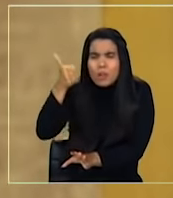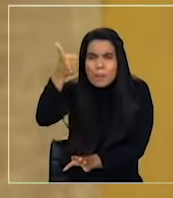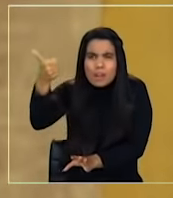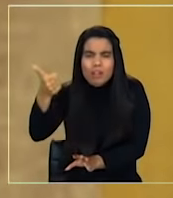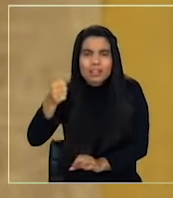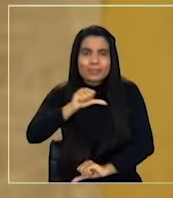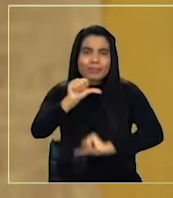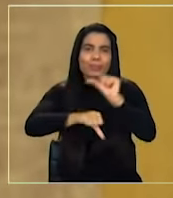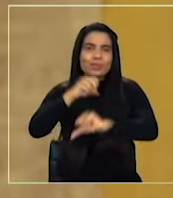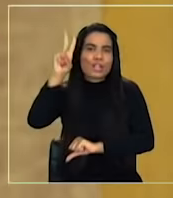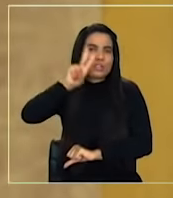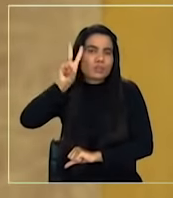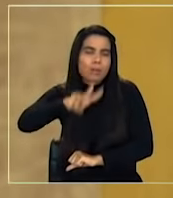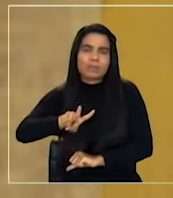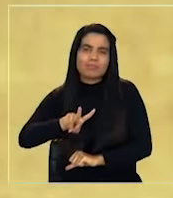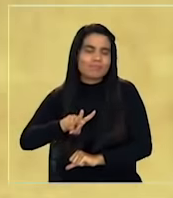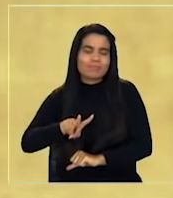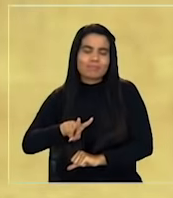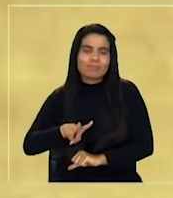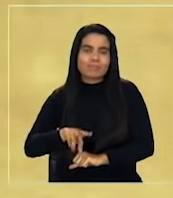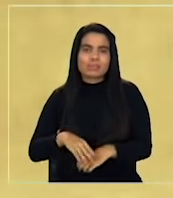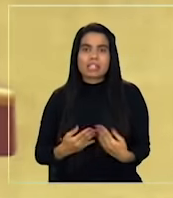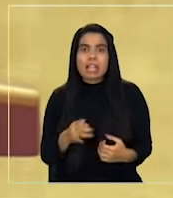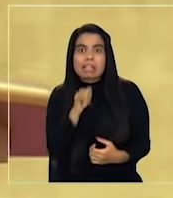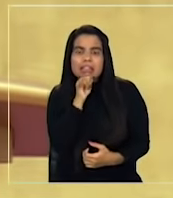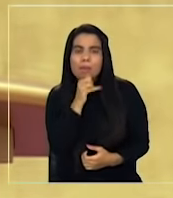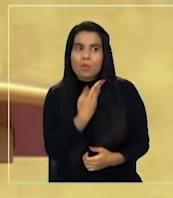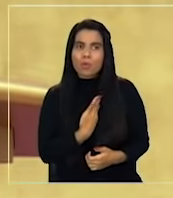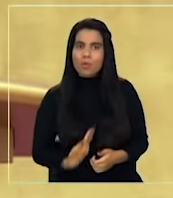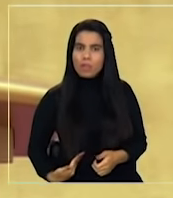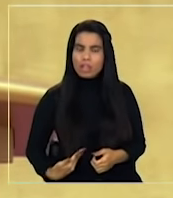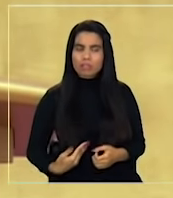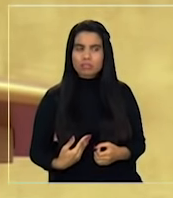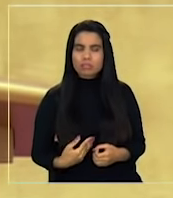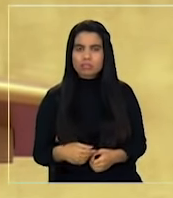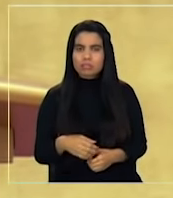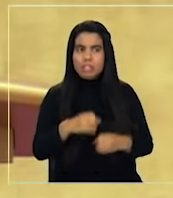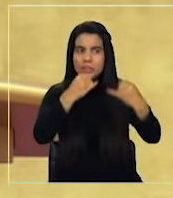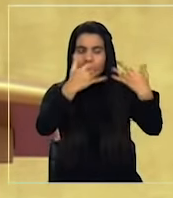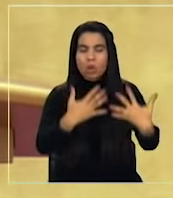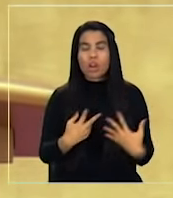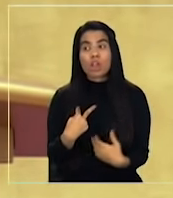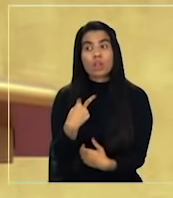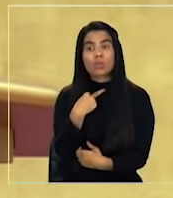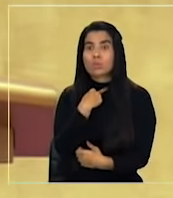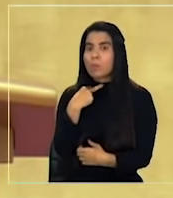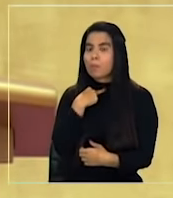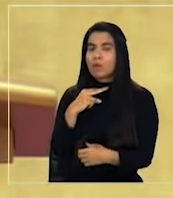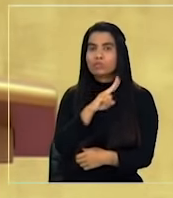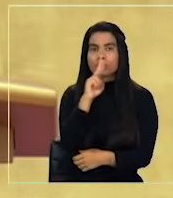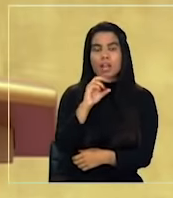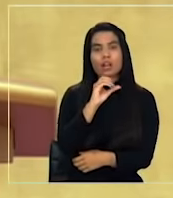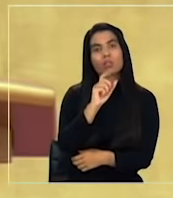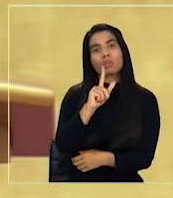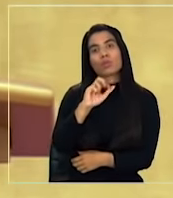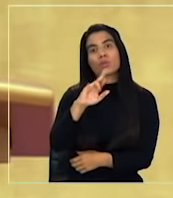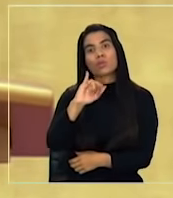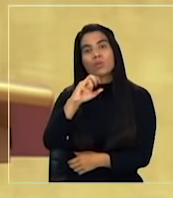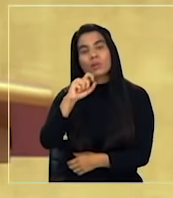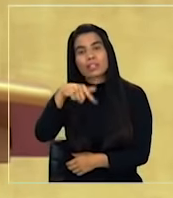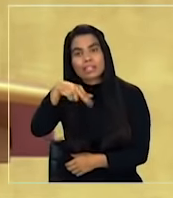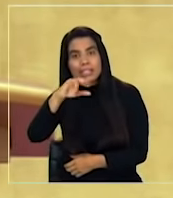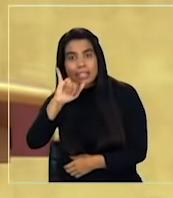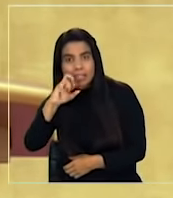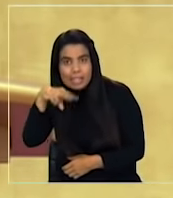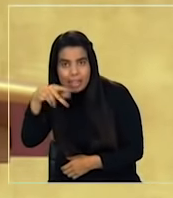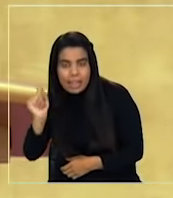história. Não é? O governador fala assim, não, não pode usar cloroquina, porque a gente não sabe se a cloroquina funciona e tal.